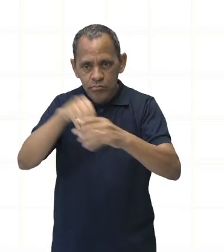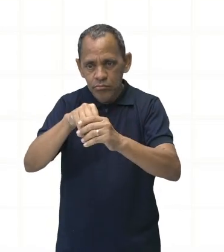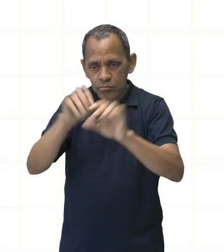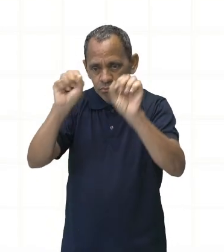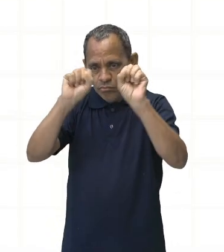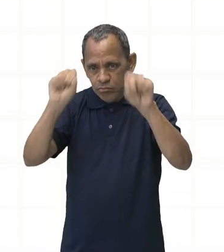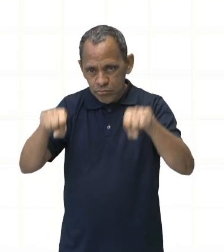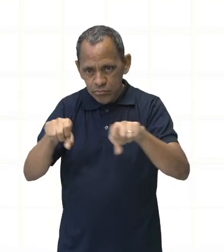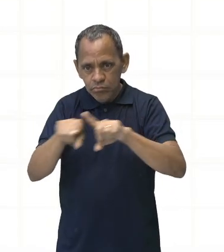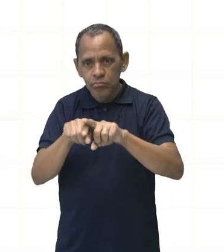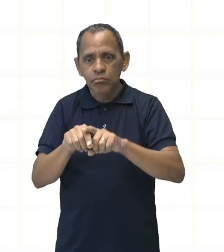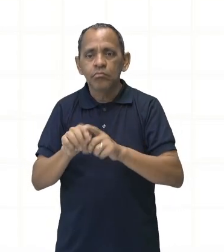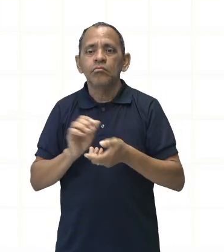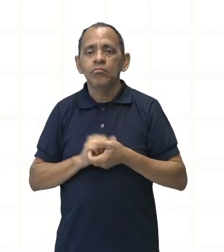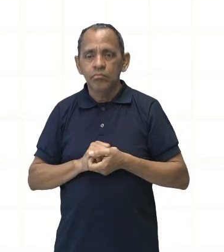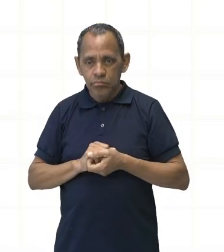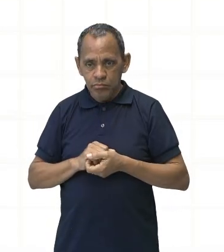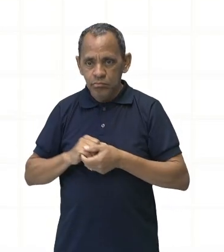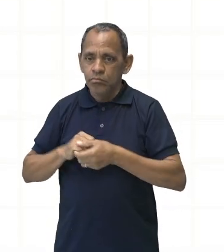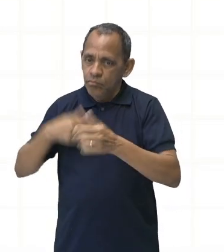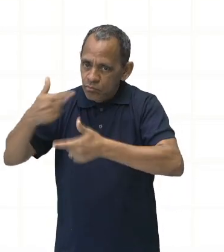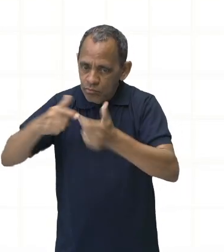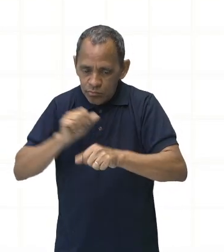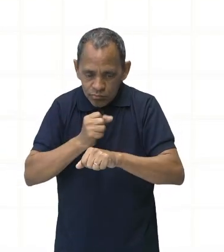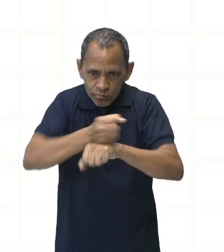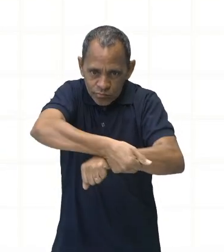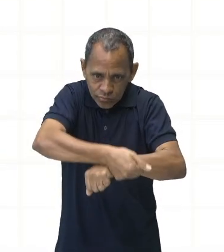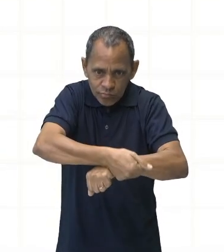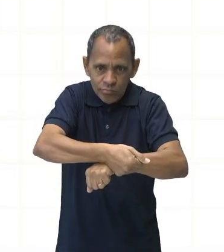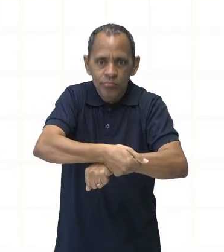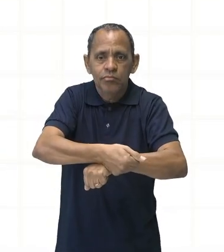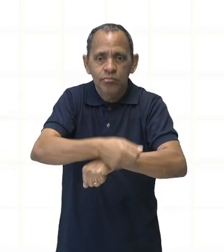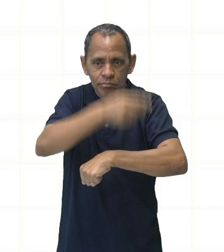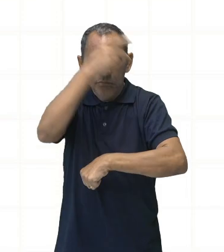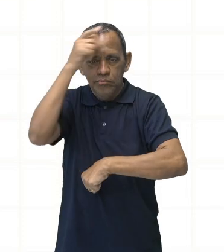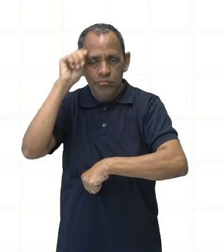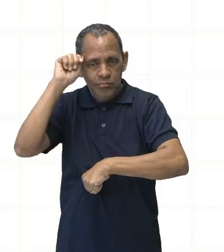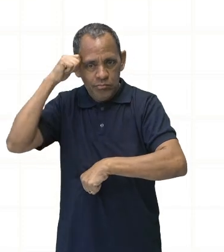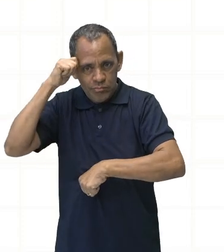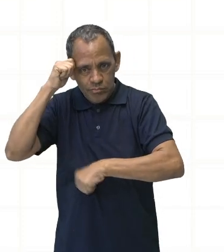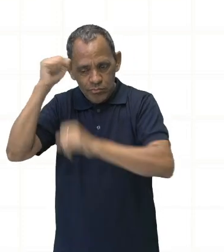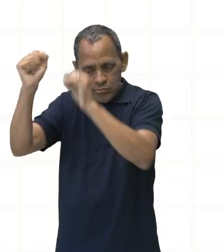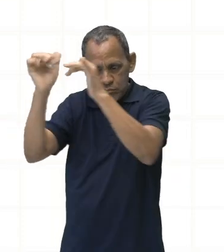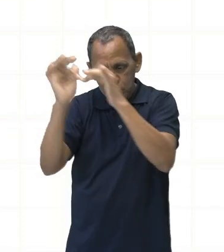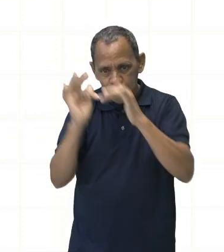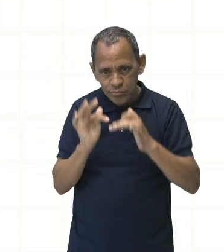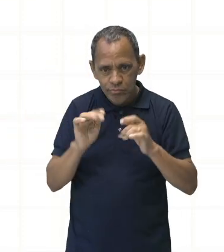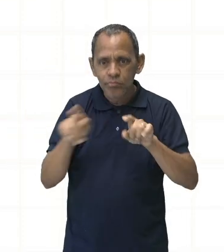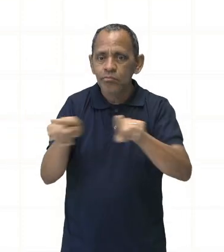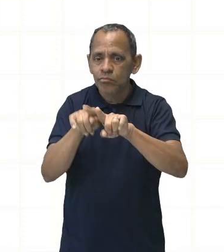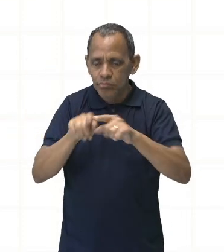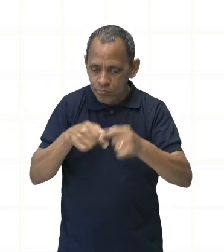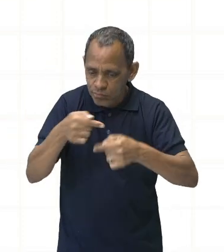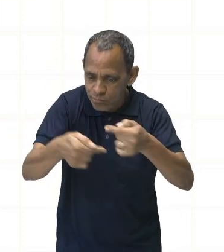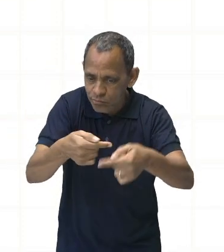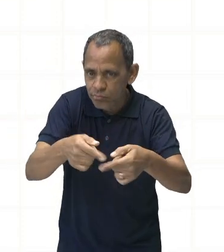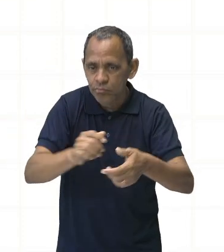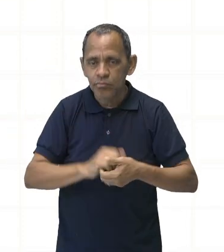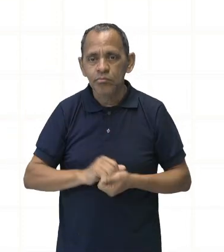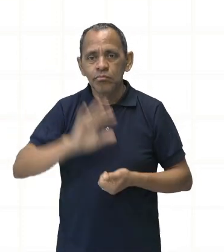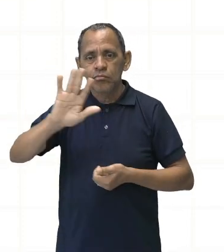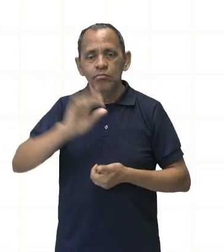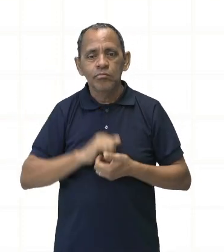trabalho forçado aos negros africanos que para cá foram trazidos e seus descendentes. Já na